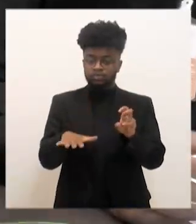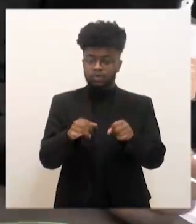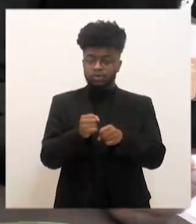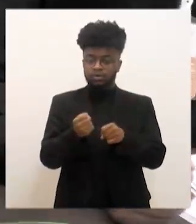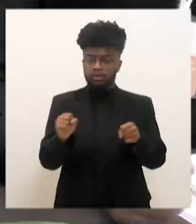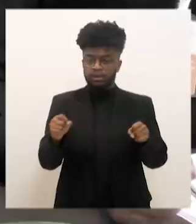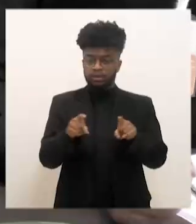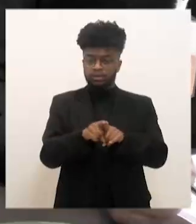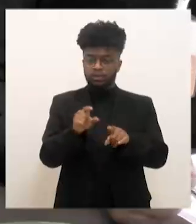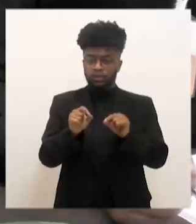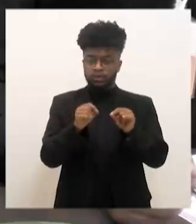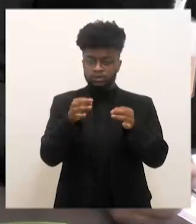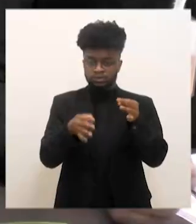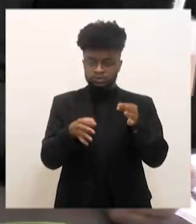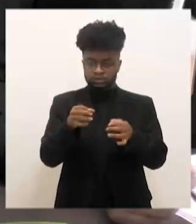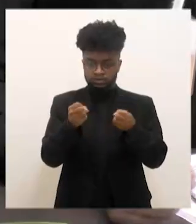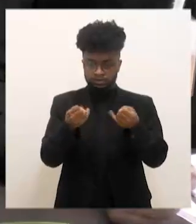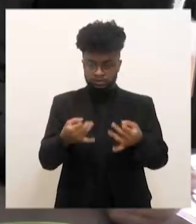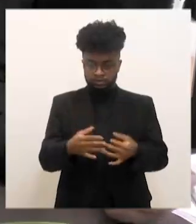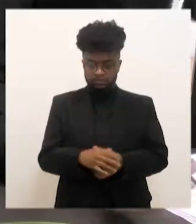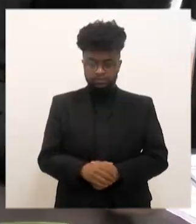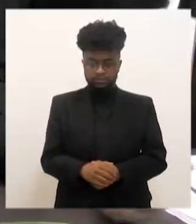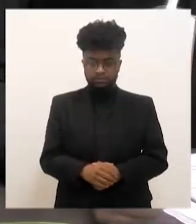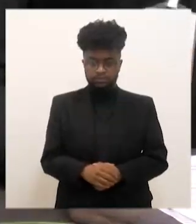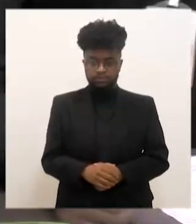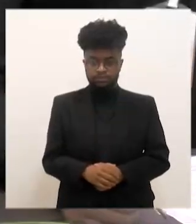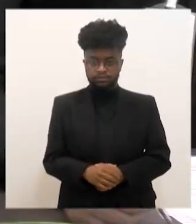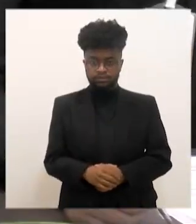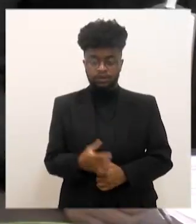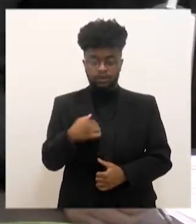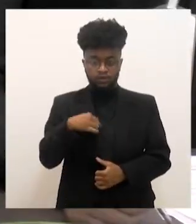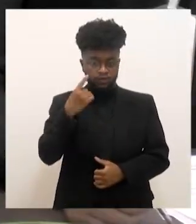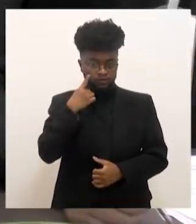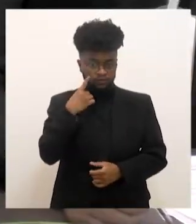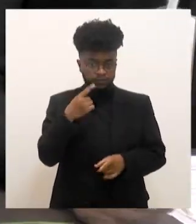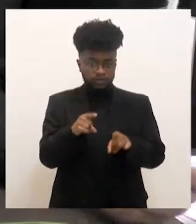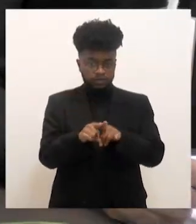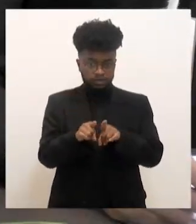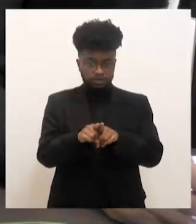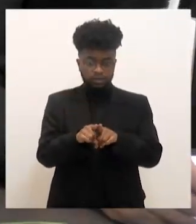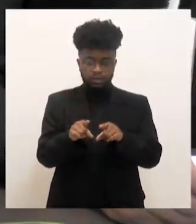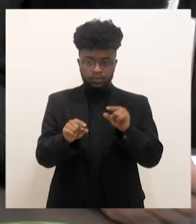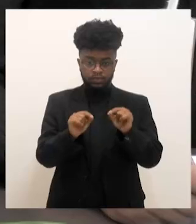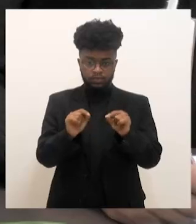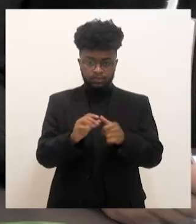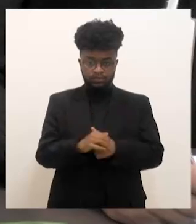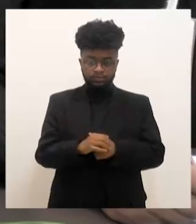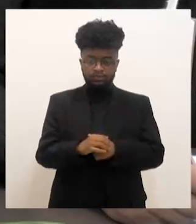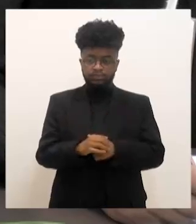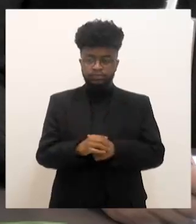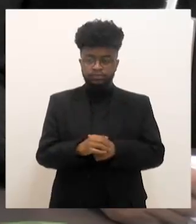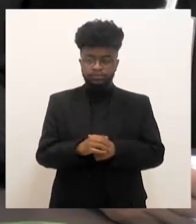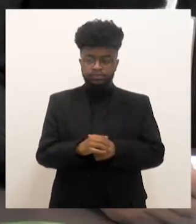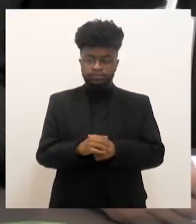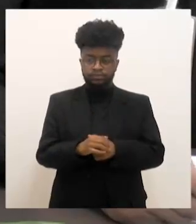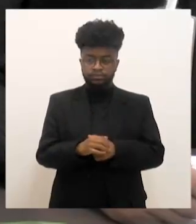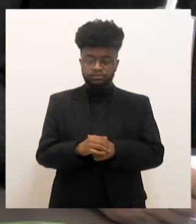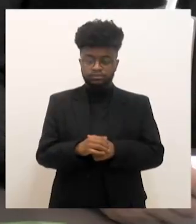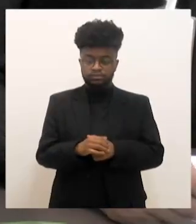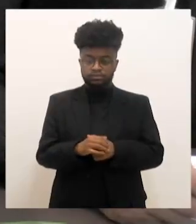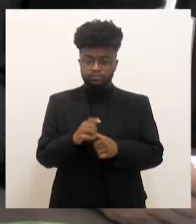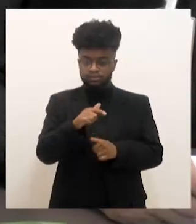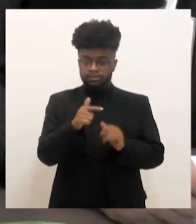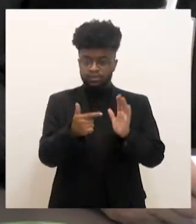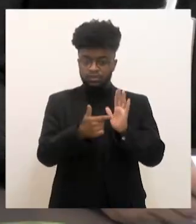a justificativa. Eu vi também aqui que ele fala